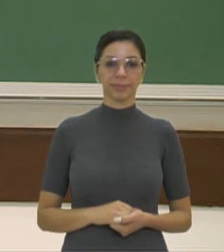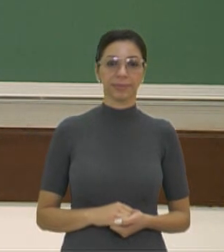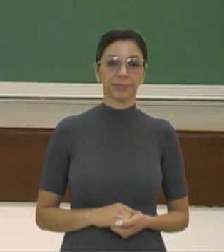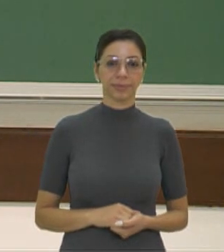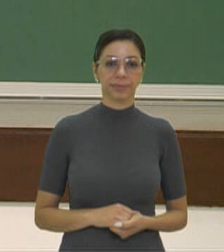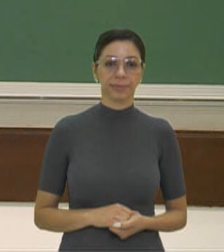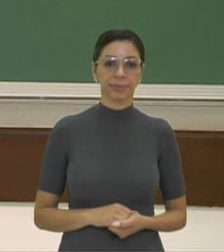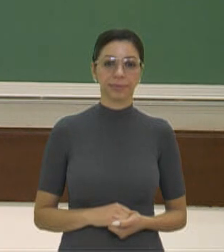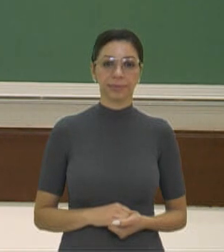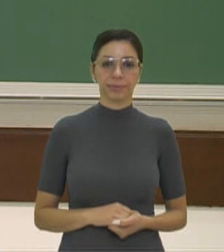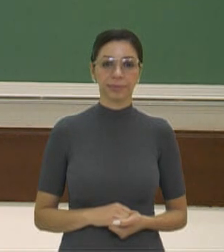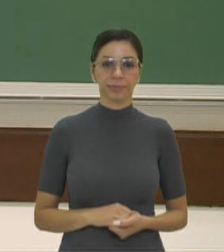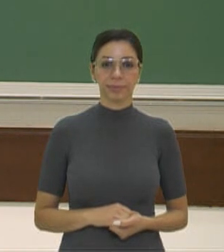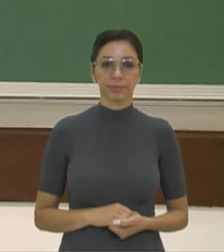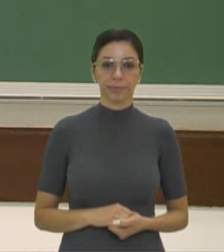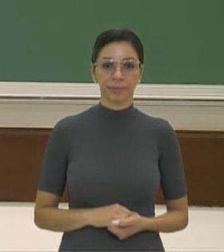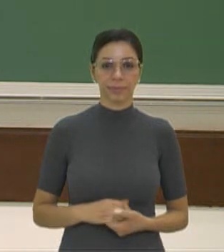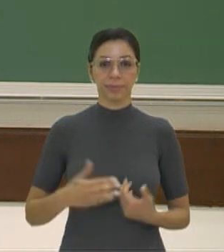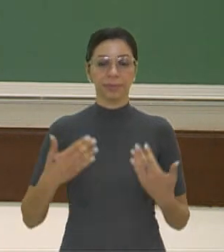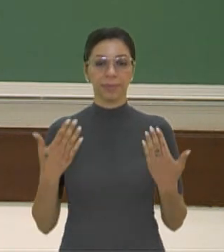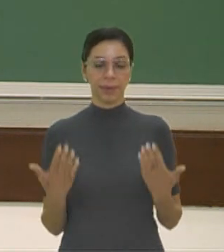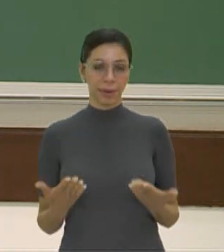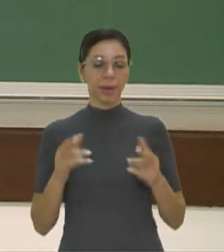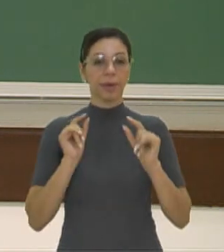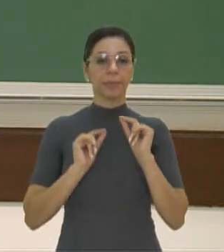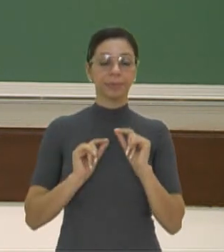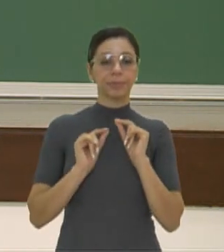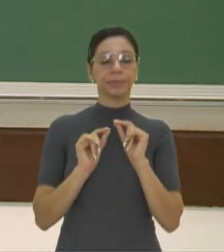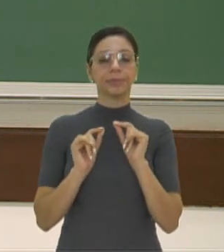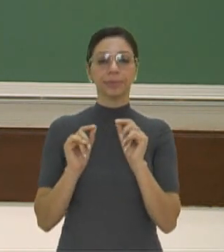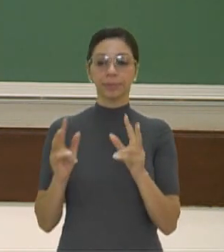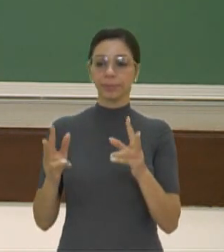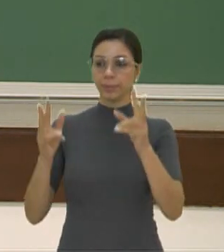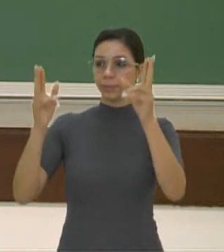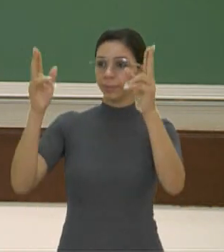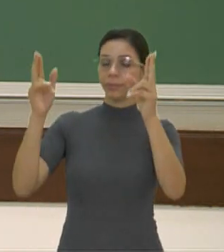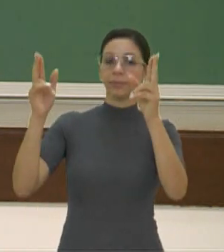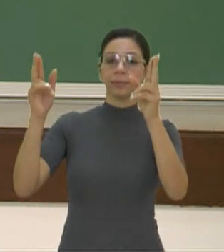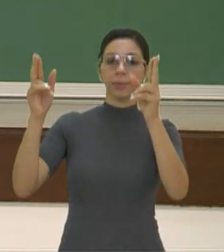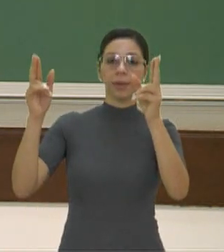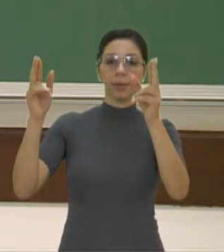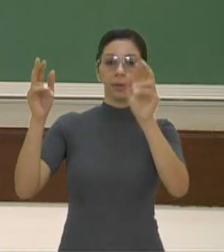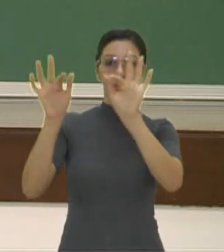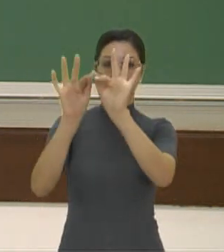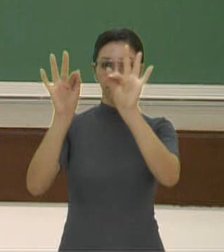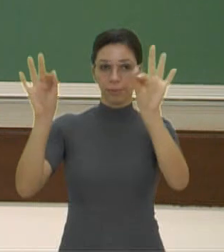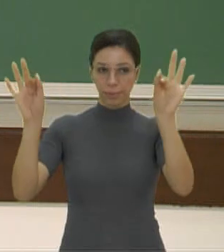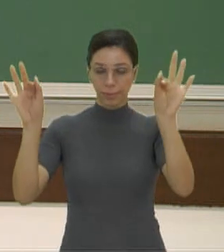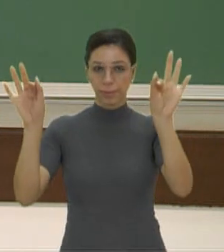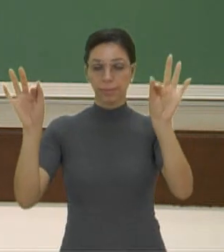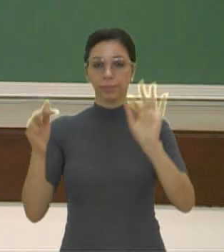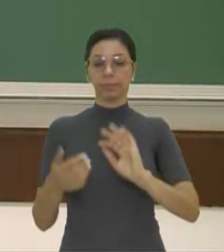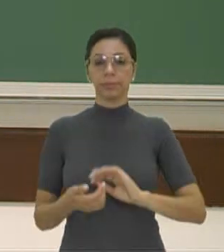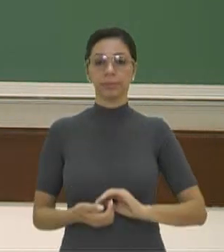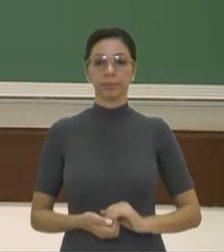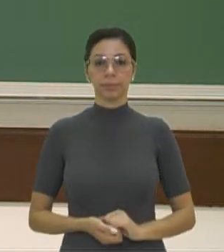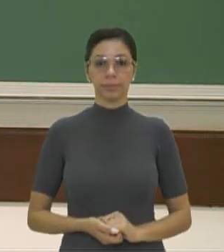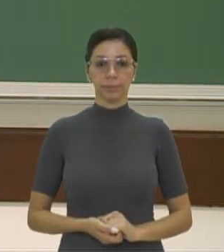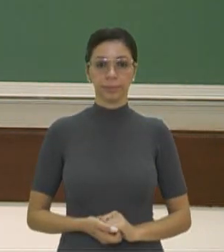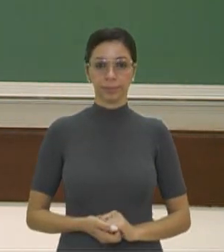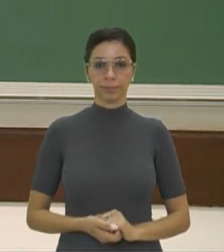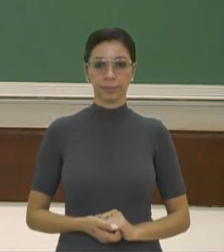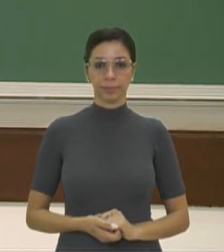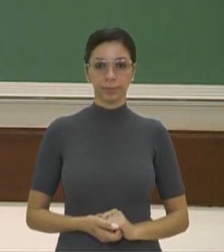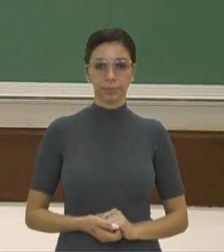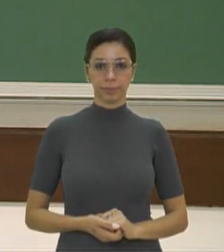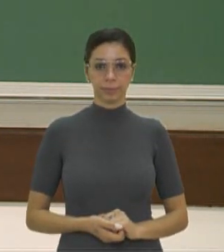Olha lá, pessoal. De acordo com o nosso fragmento, the mauve was a profitable mistake that demonstrated